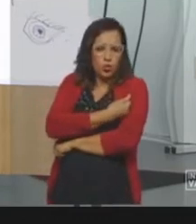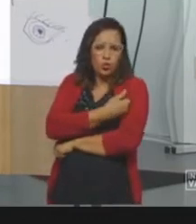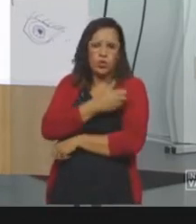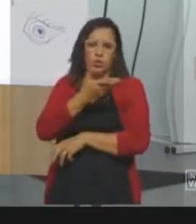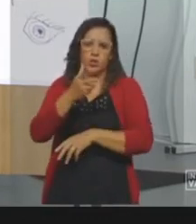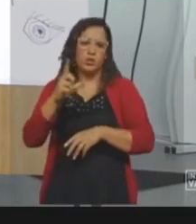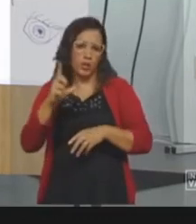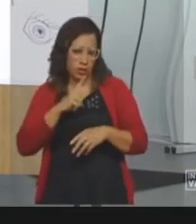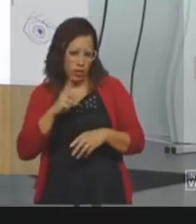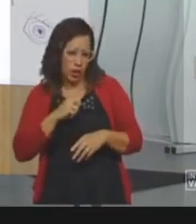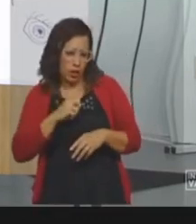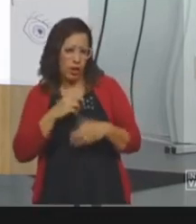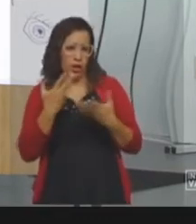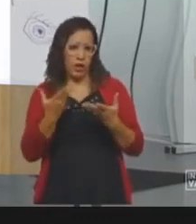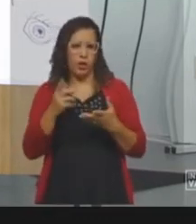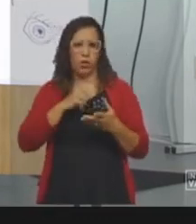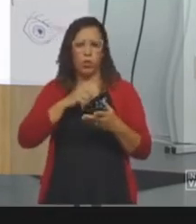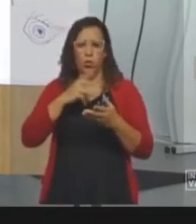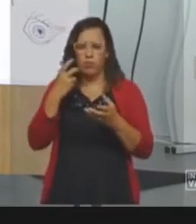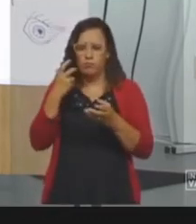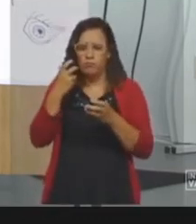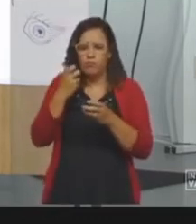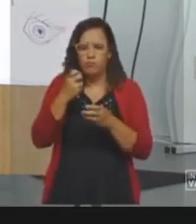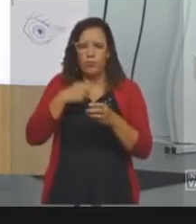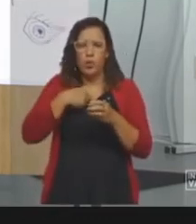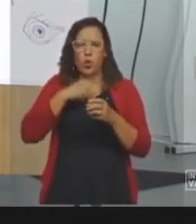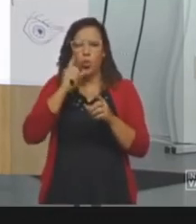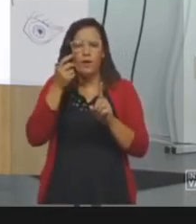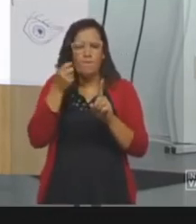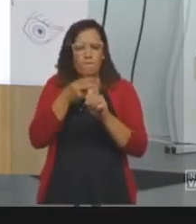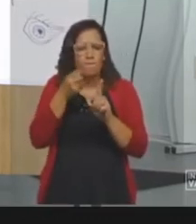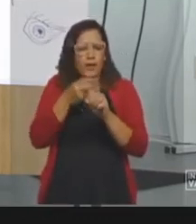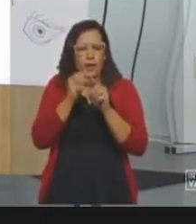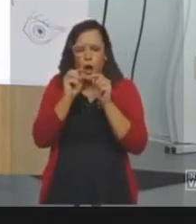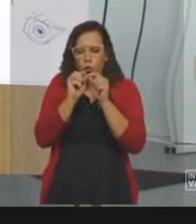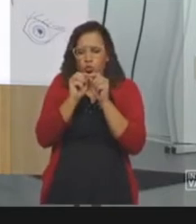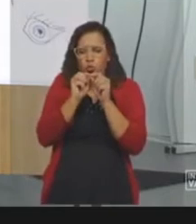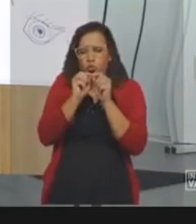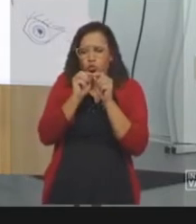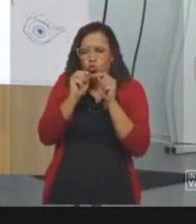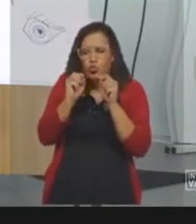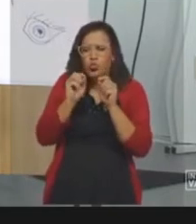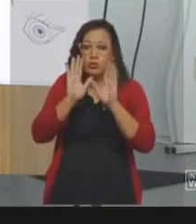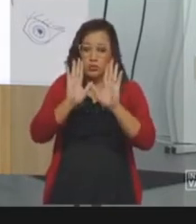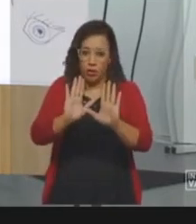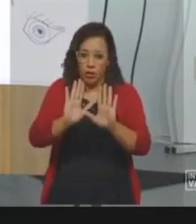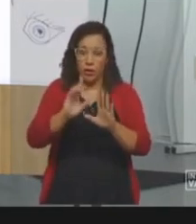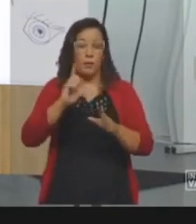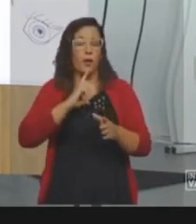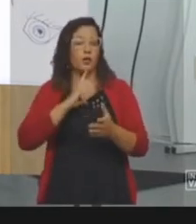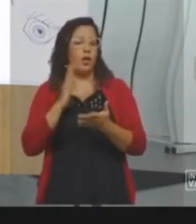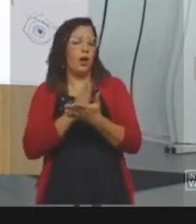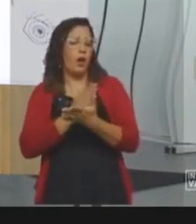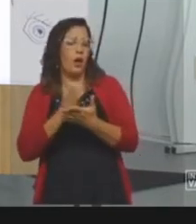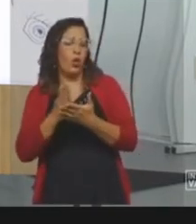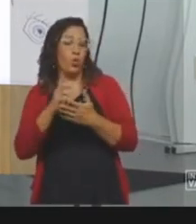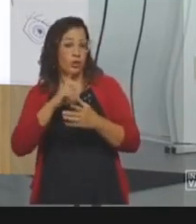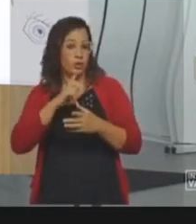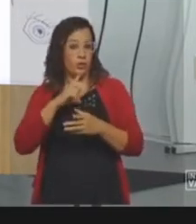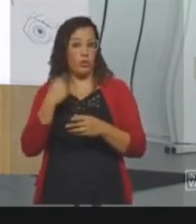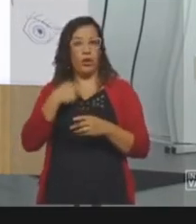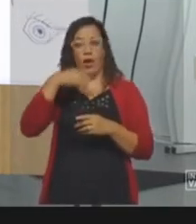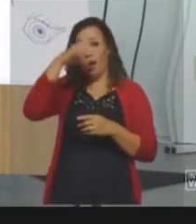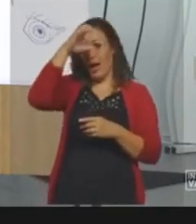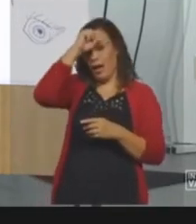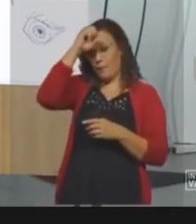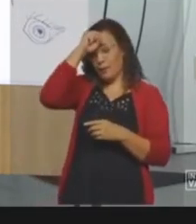com uma ponta feita de um vidro super finíssimo. Mas também existem manipulações feitas por nós que nós